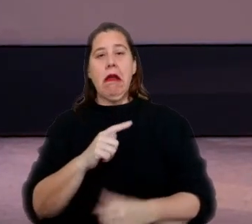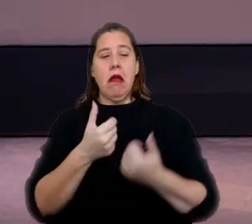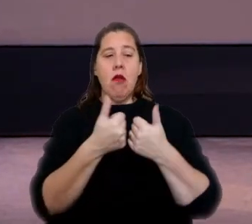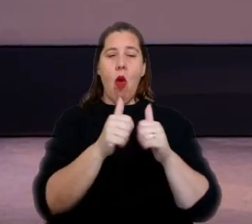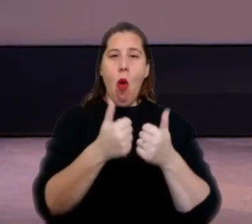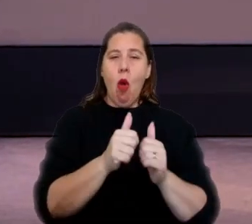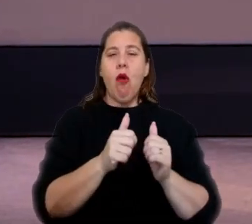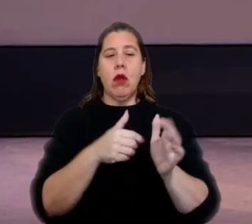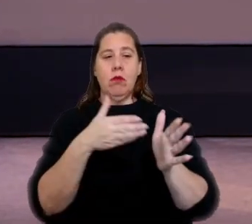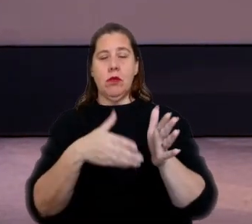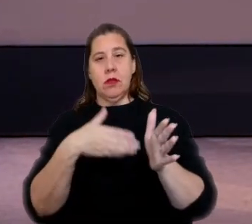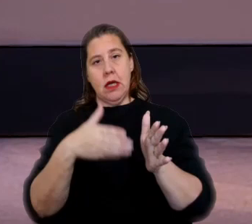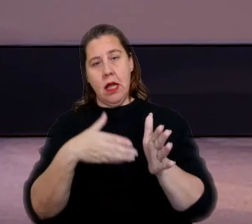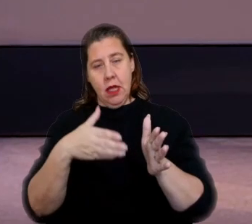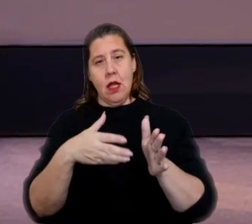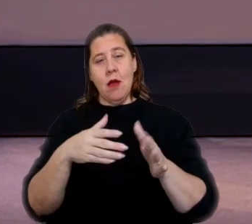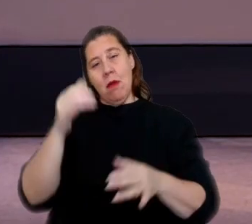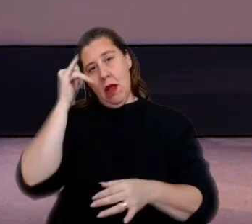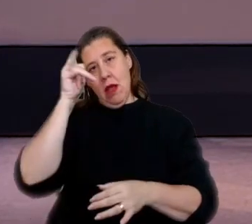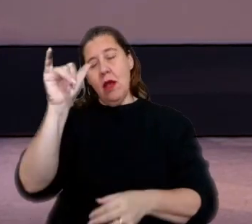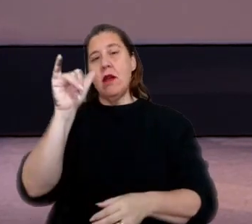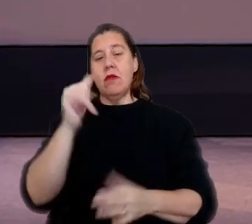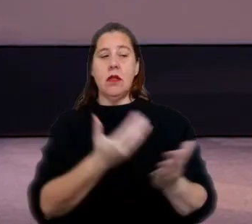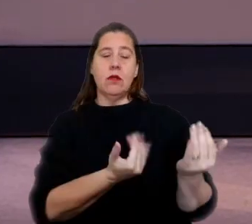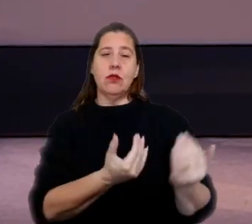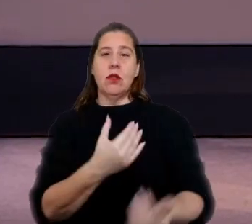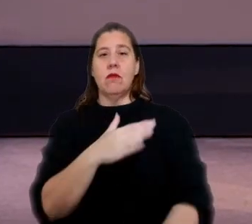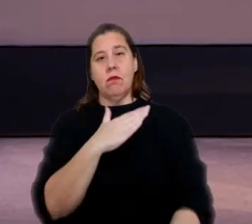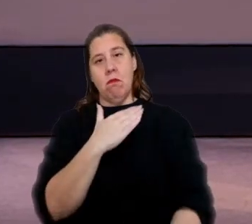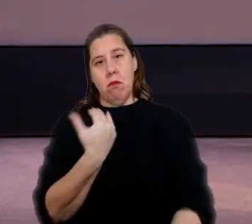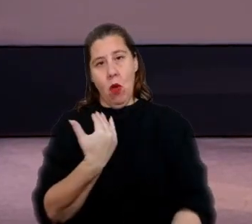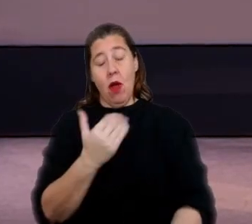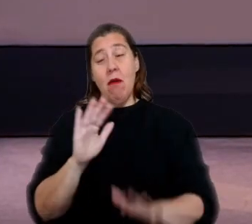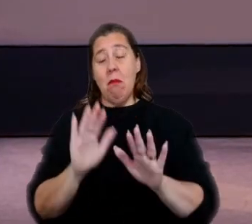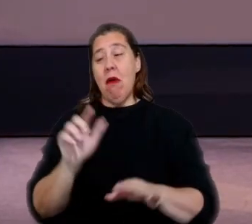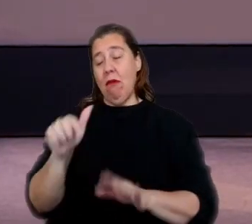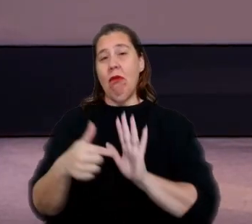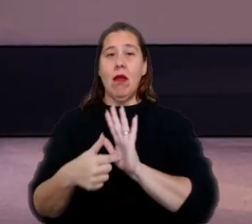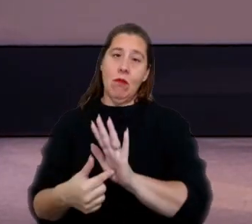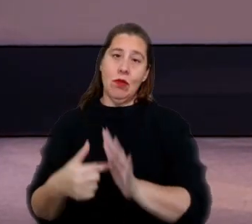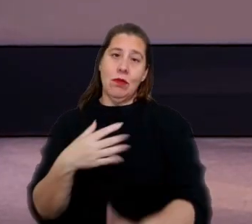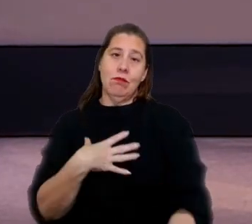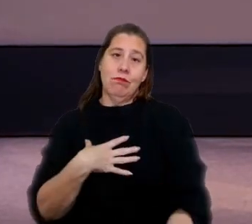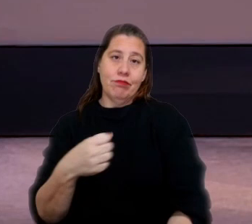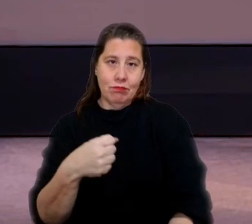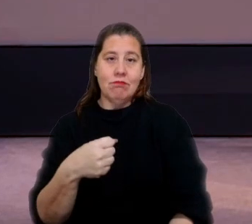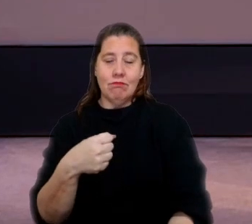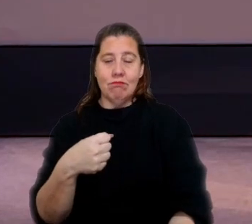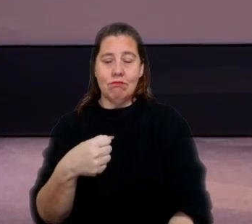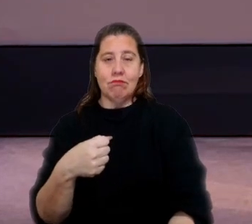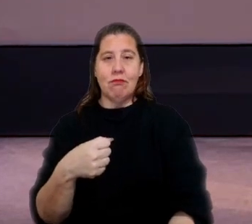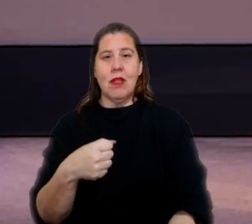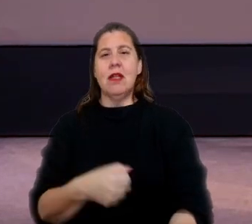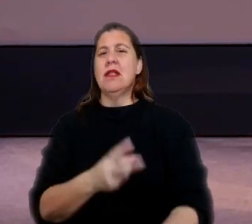público noturno diminui a incidência de morte entre jovens. Mas aqui nós estamos falando de suicídio, ele é mais